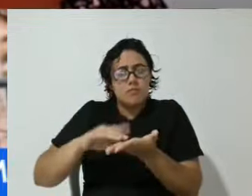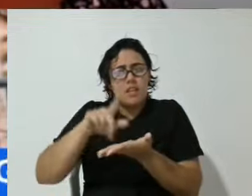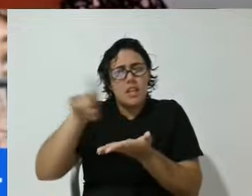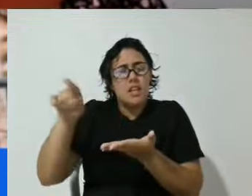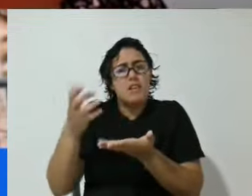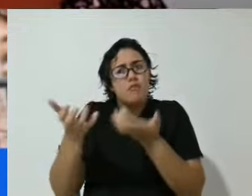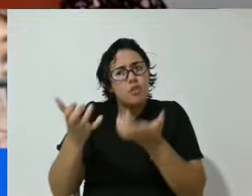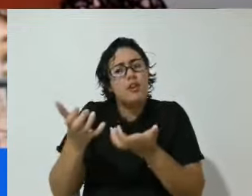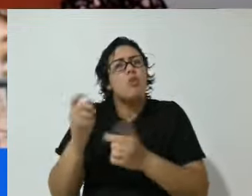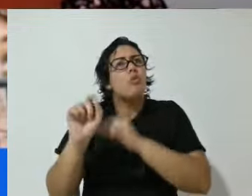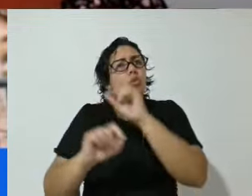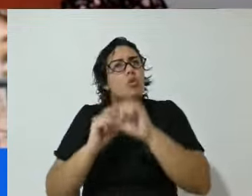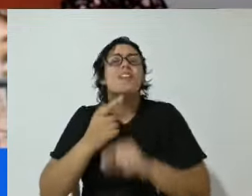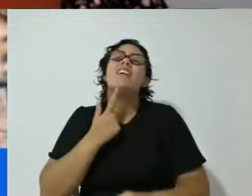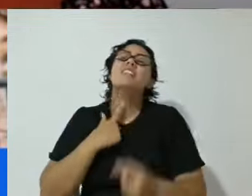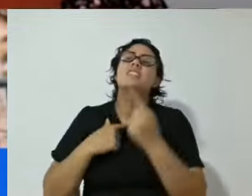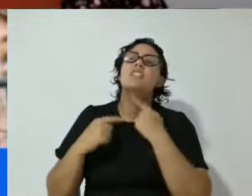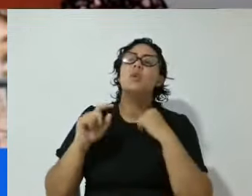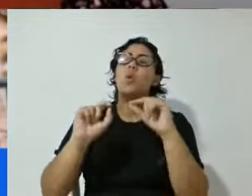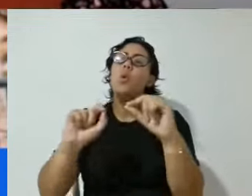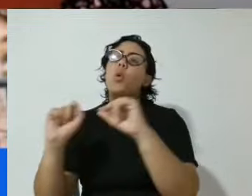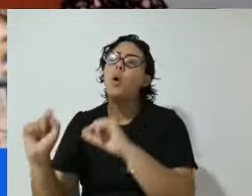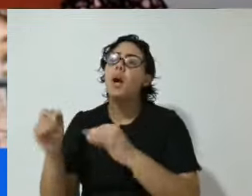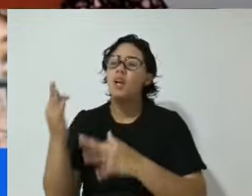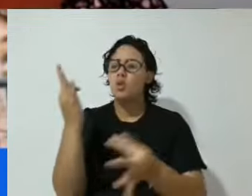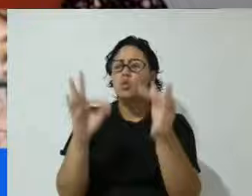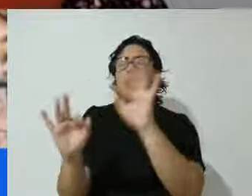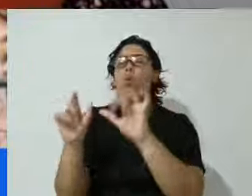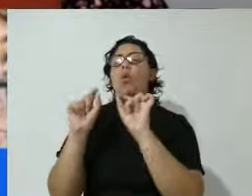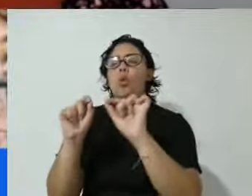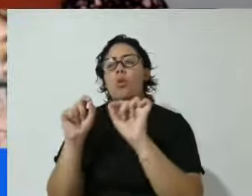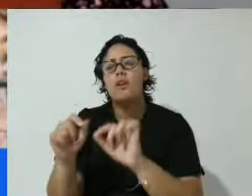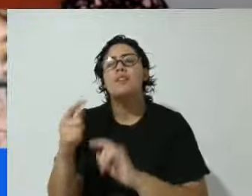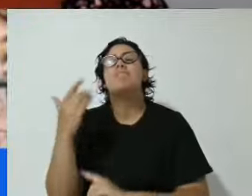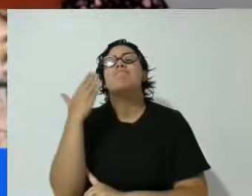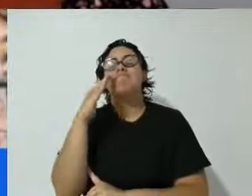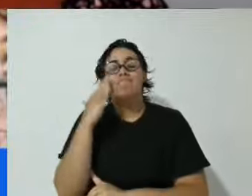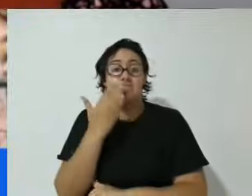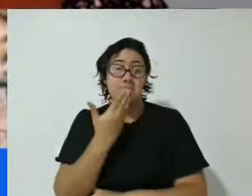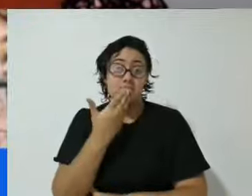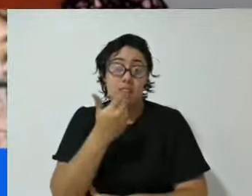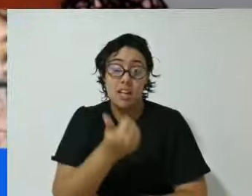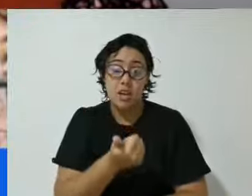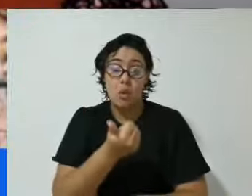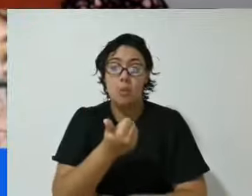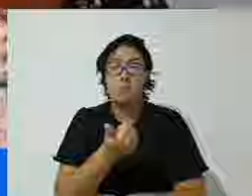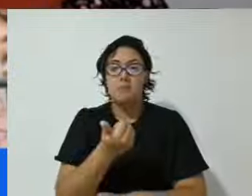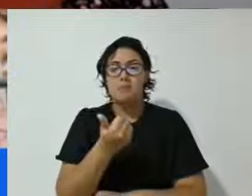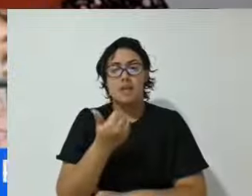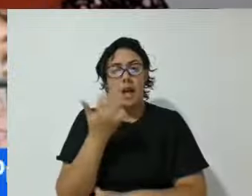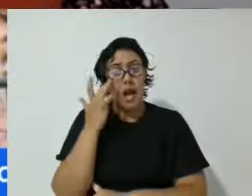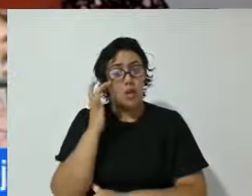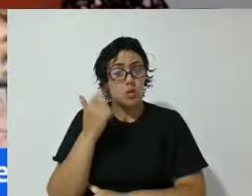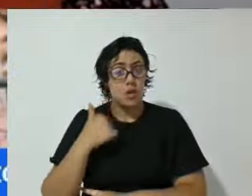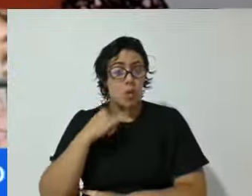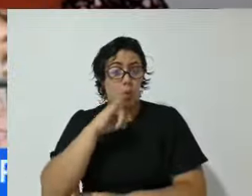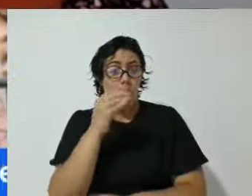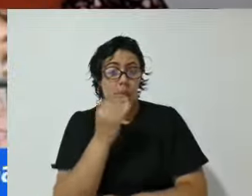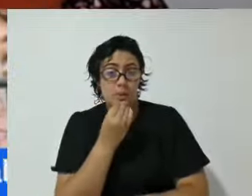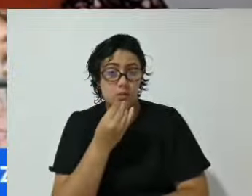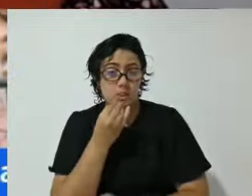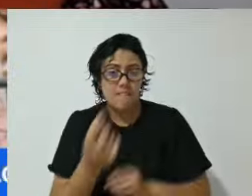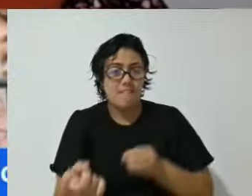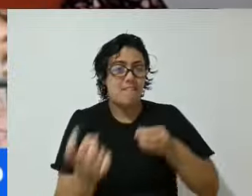desejos, com todas as suas dores. E eu acho que se eu tivesse oportunidade de voltar